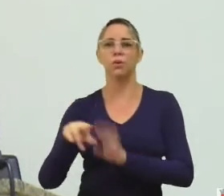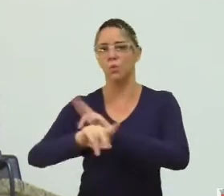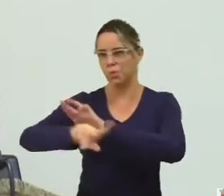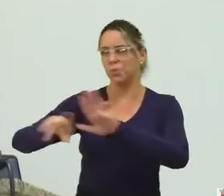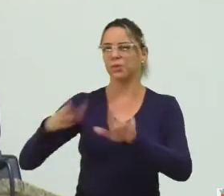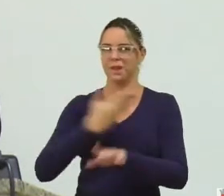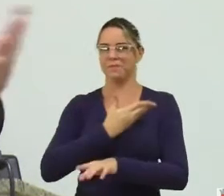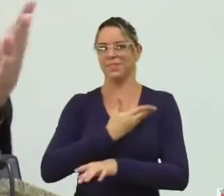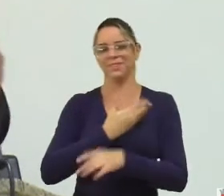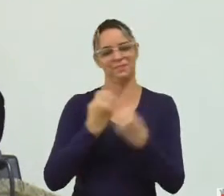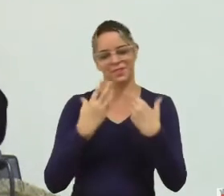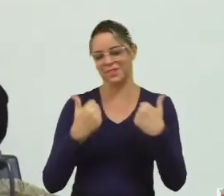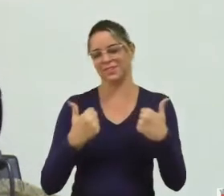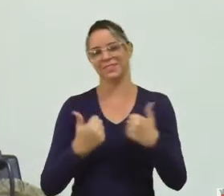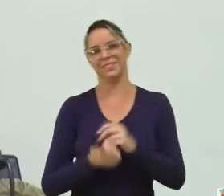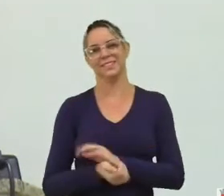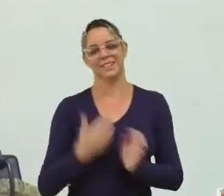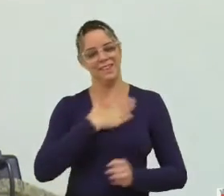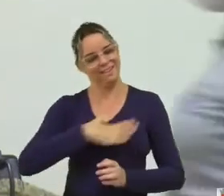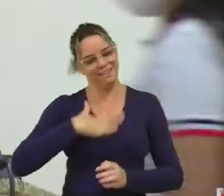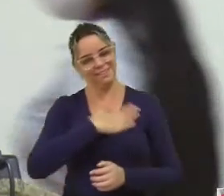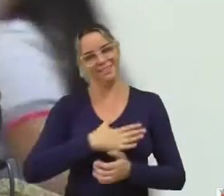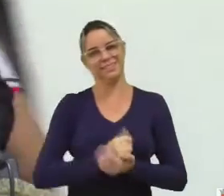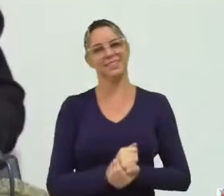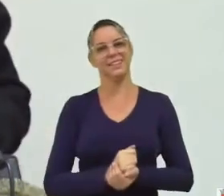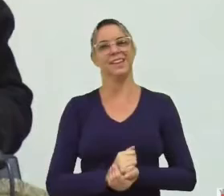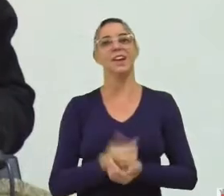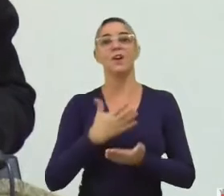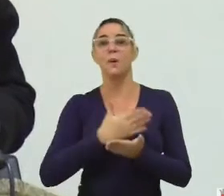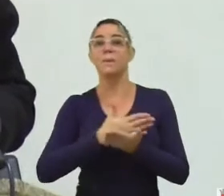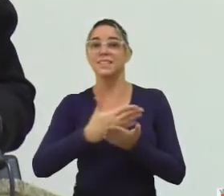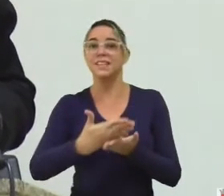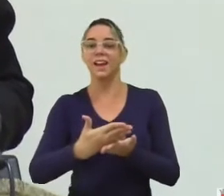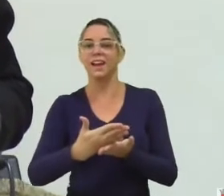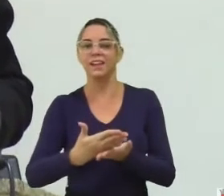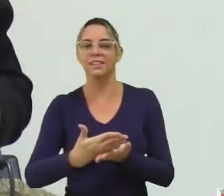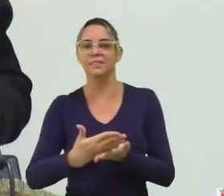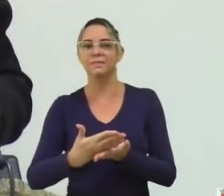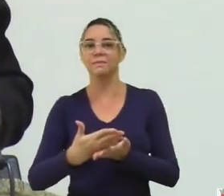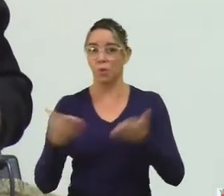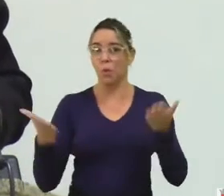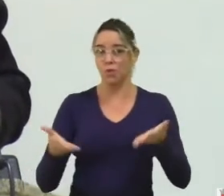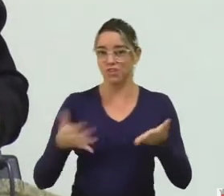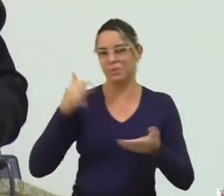uma satisfação. Começar hoje com